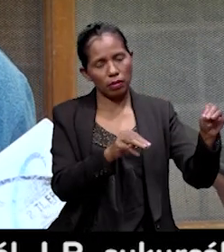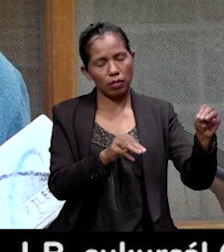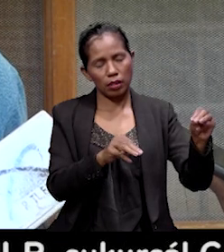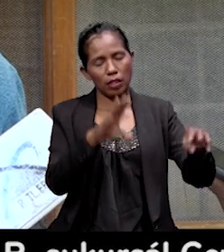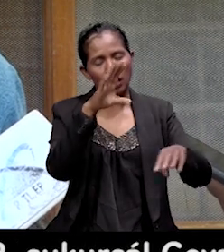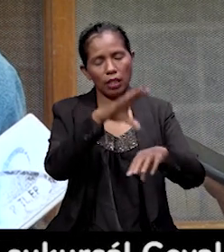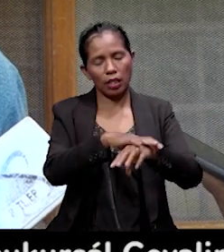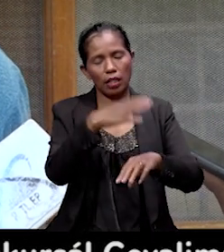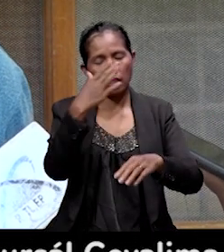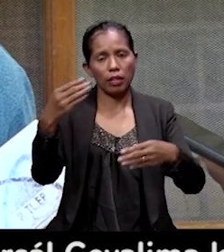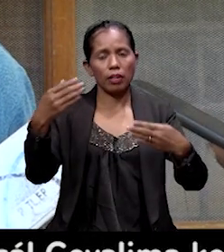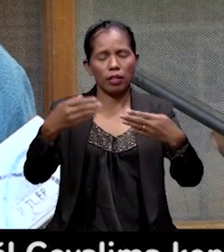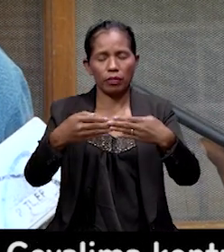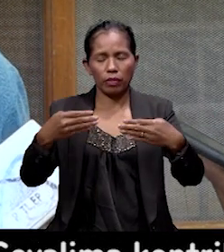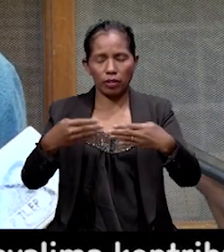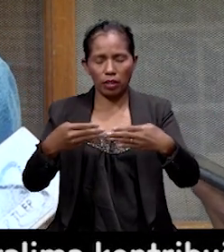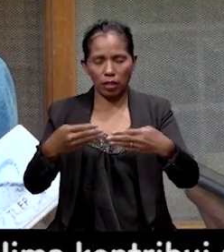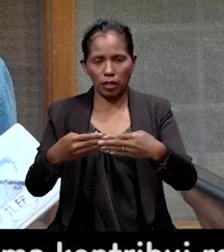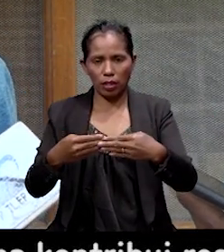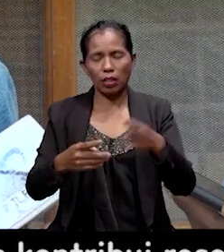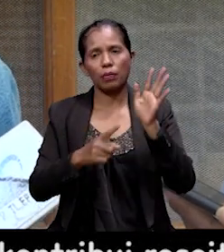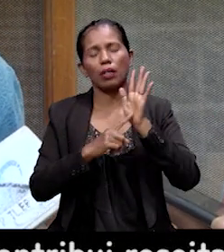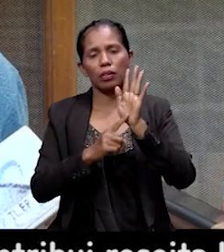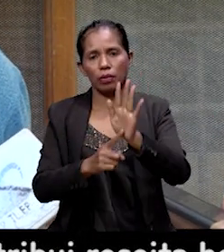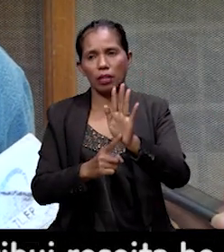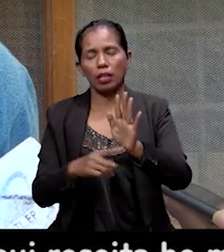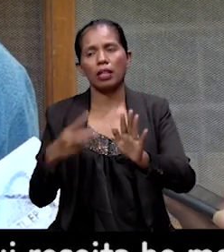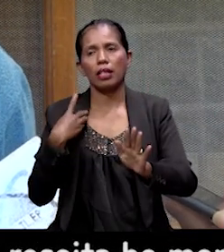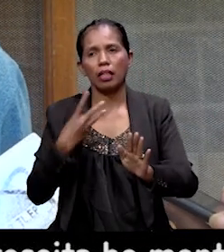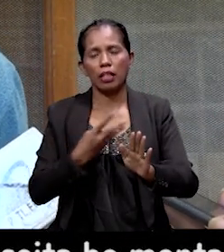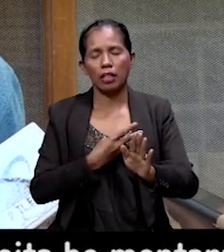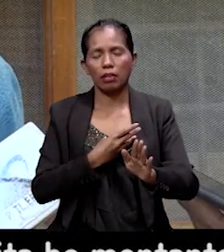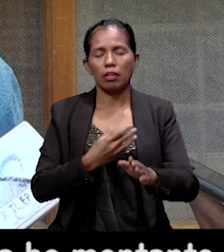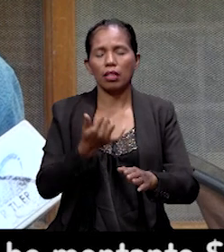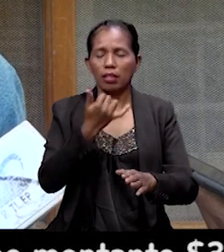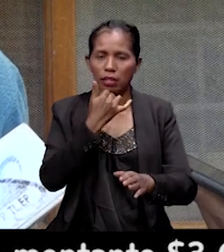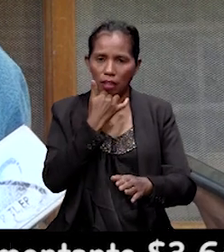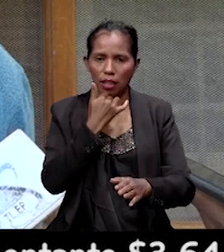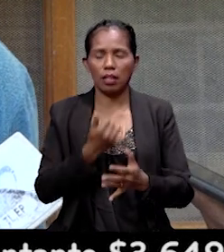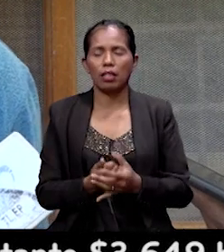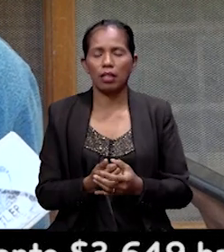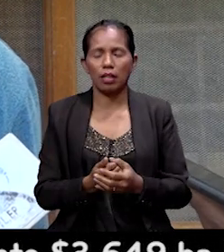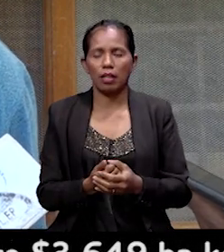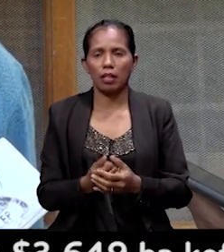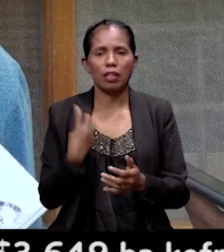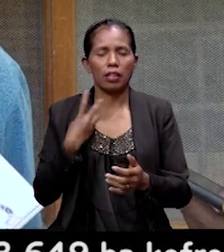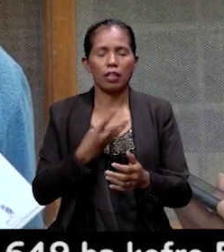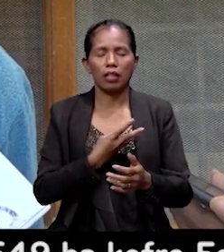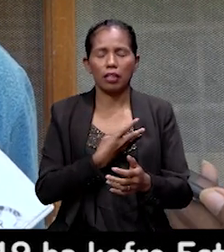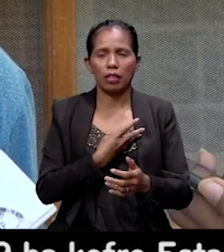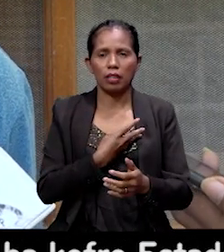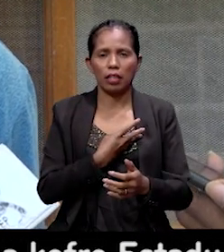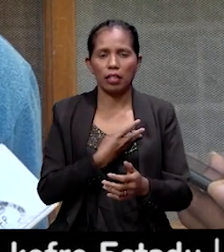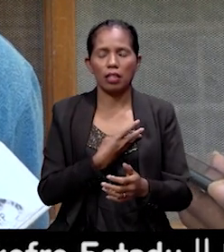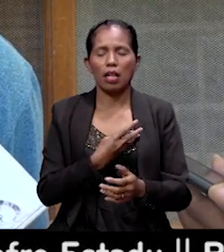capturasaun siri iha frontera so at hatudu det itenian failansu durante nene itenian deficiencia